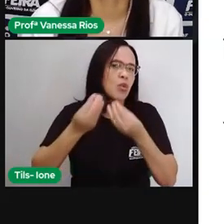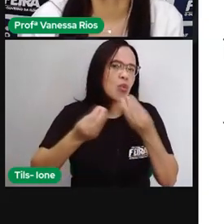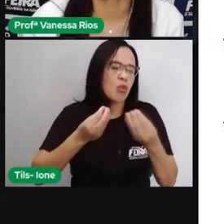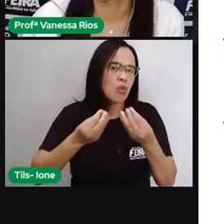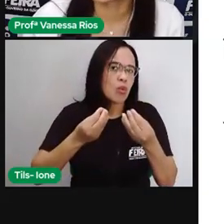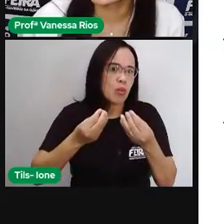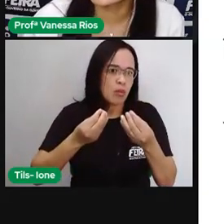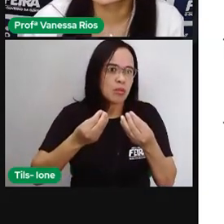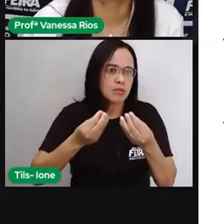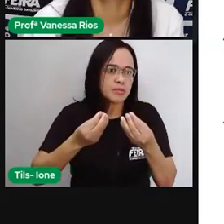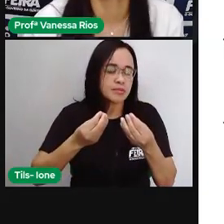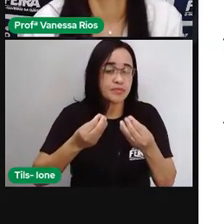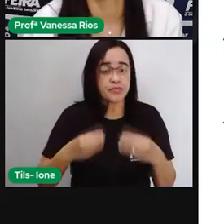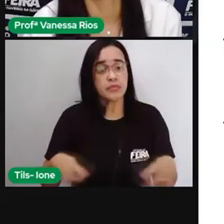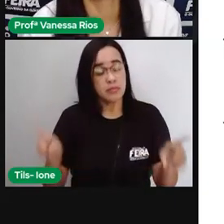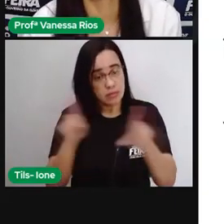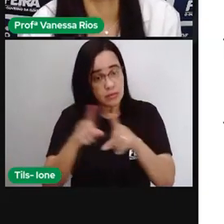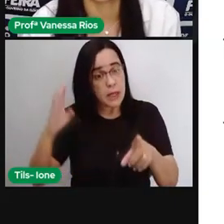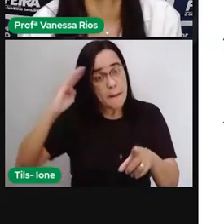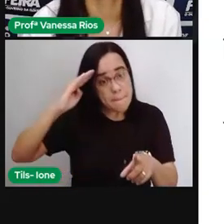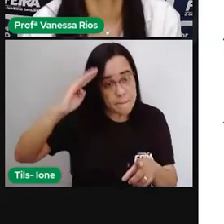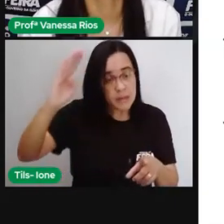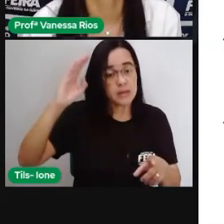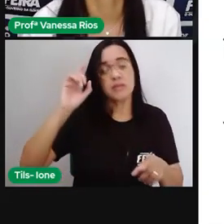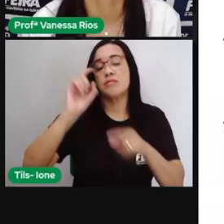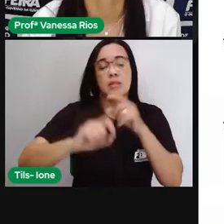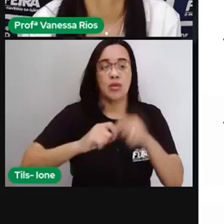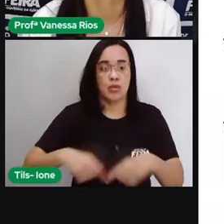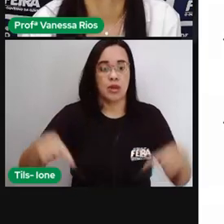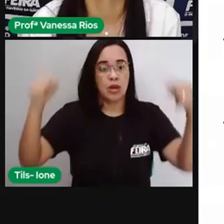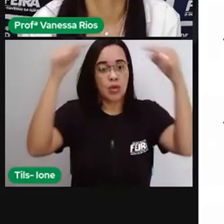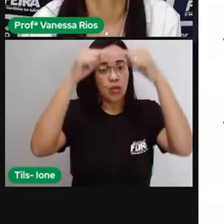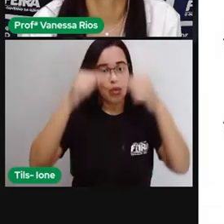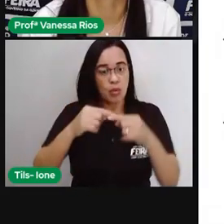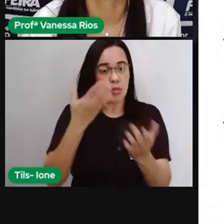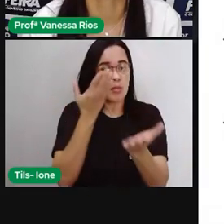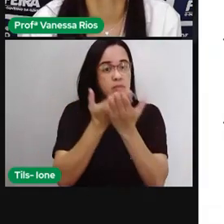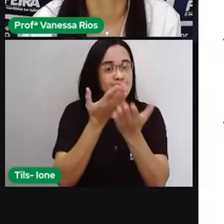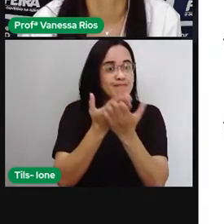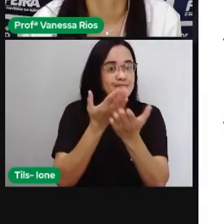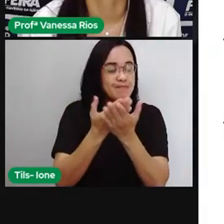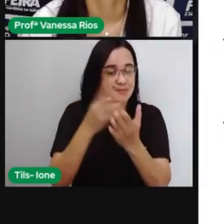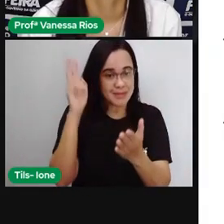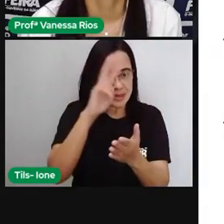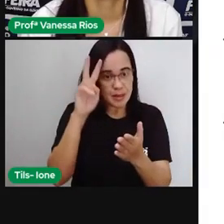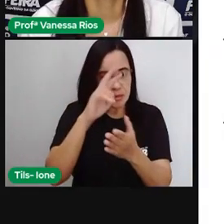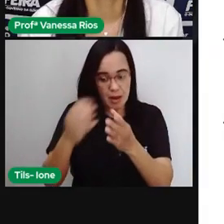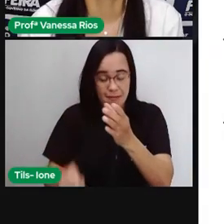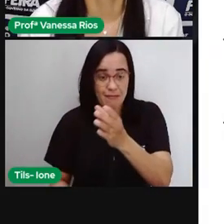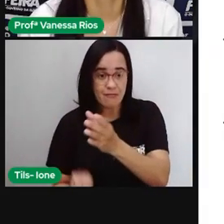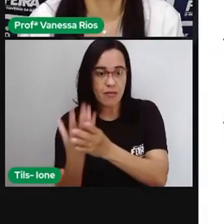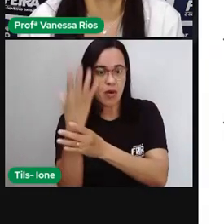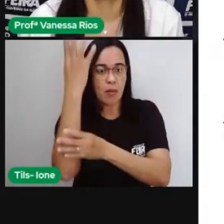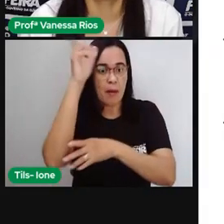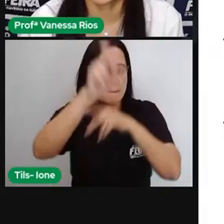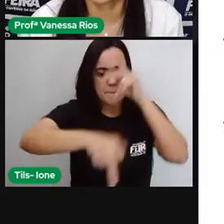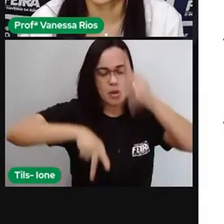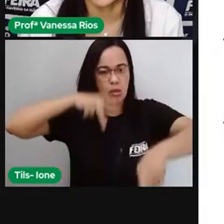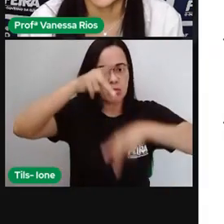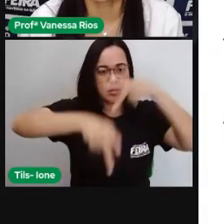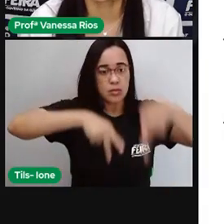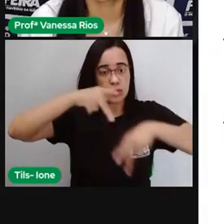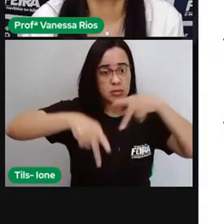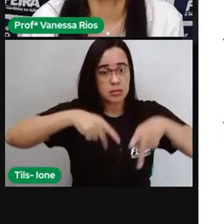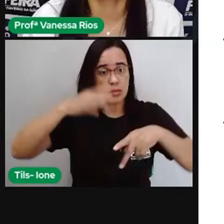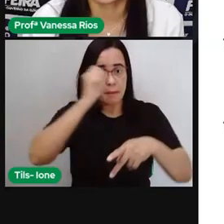principalmente relacionando com o tema da nossa aula de hoje, que é a formação do povo brasileiro. Como essa tela ela